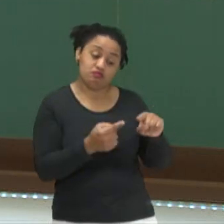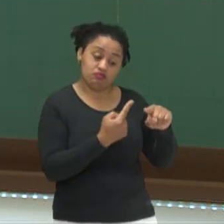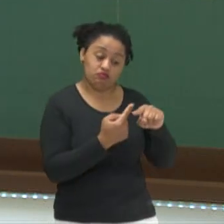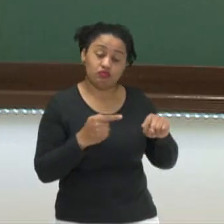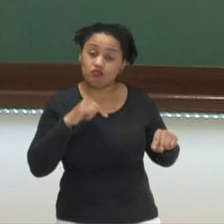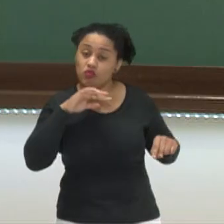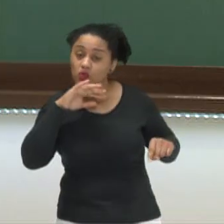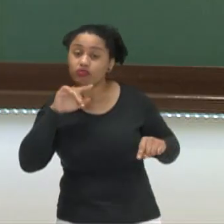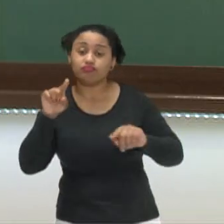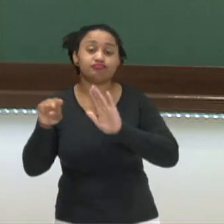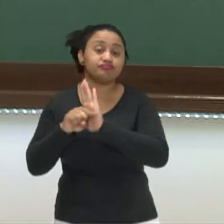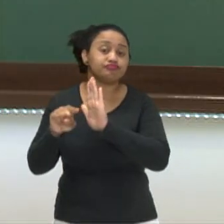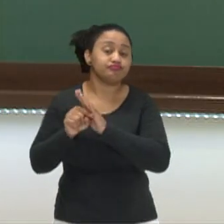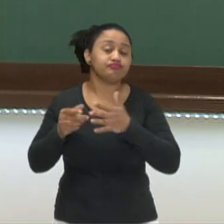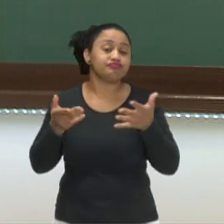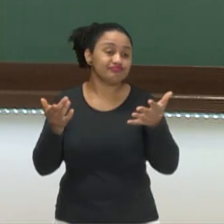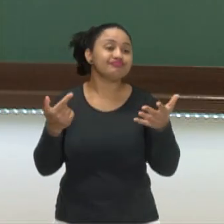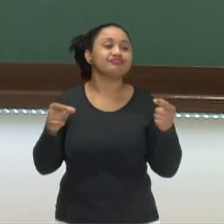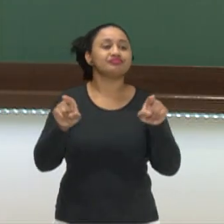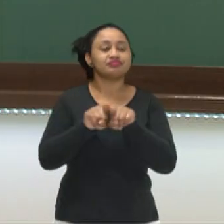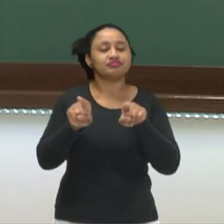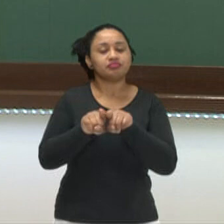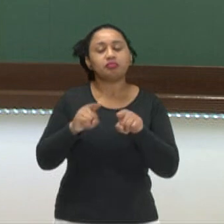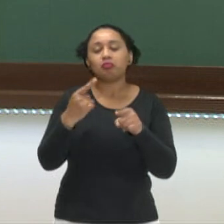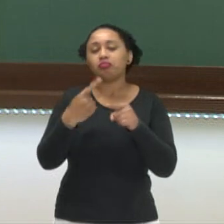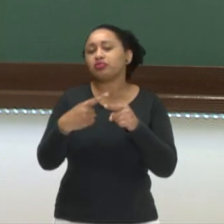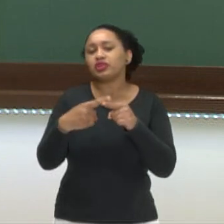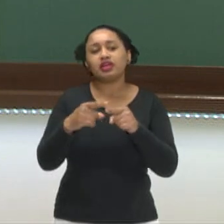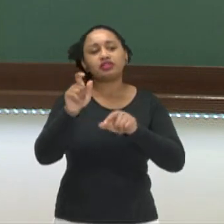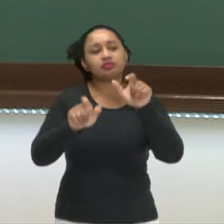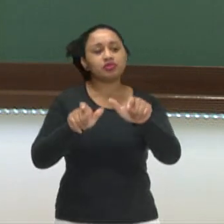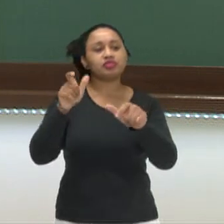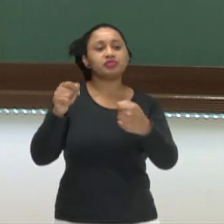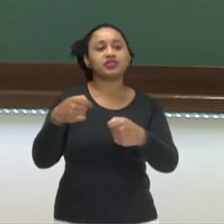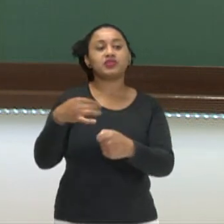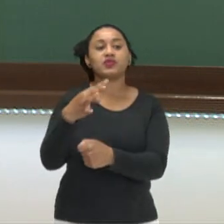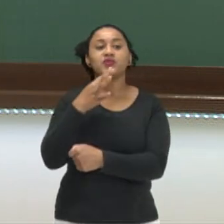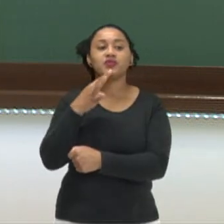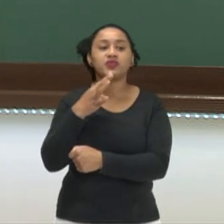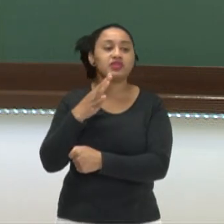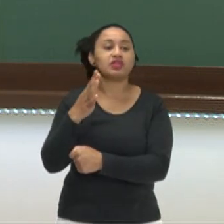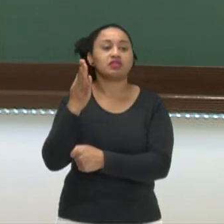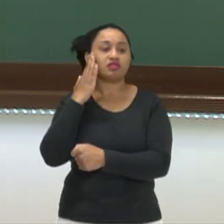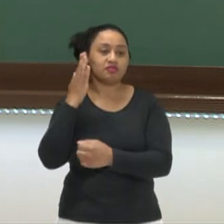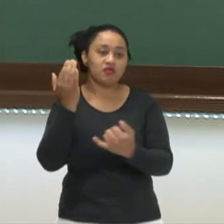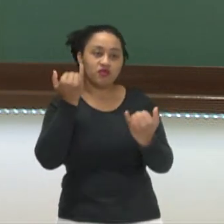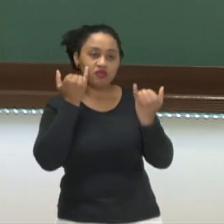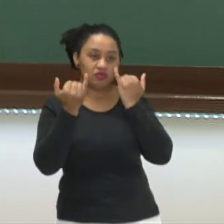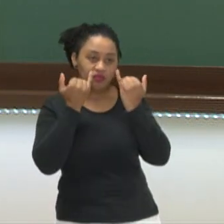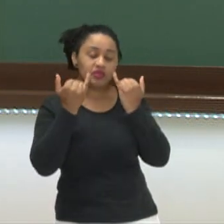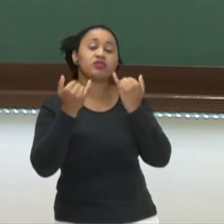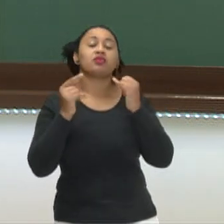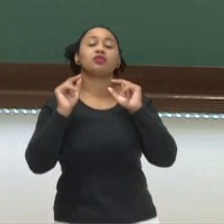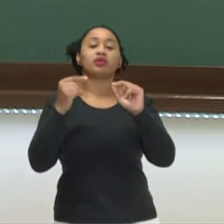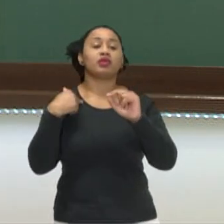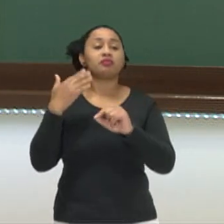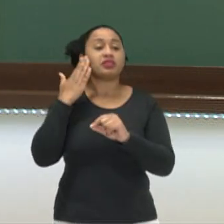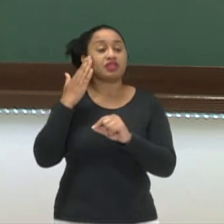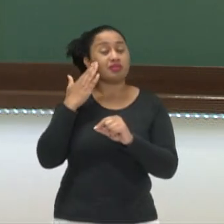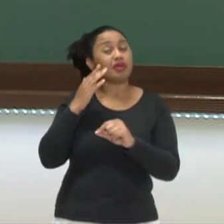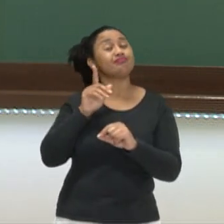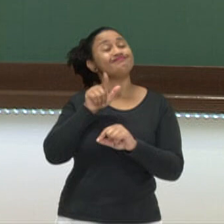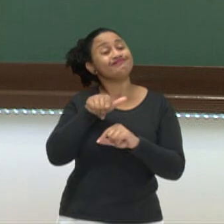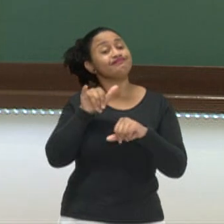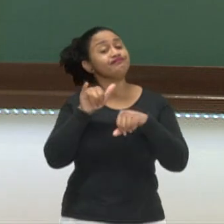negativos. Então, também mais um motivo aí por que as pessoas devem conhecer, devem se informar, para saber,